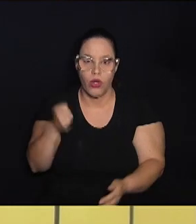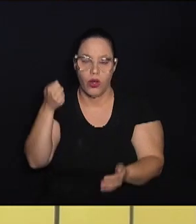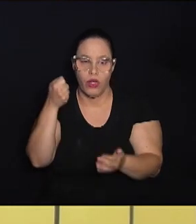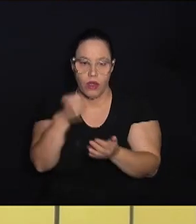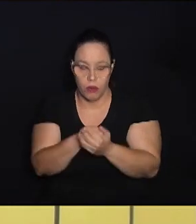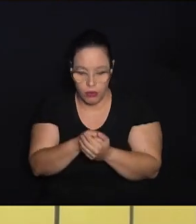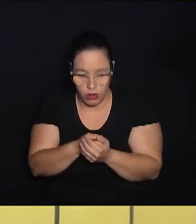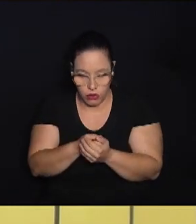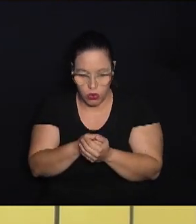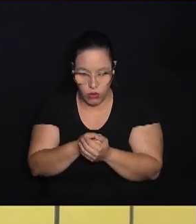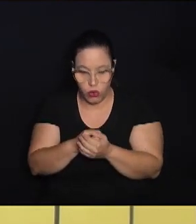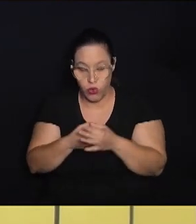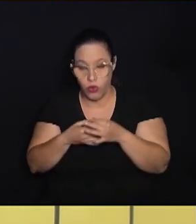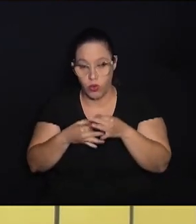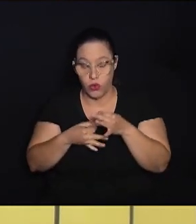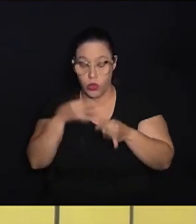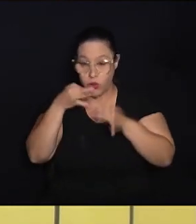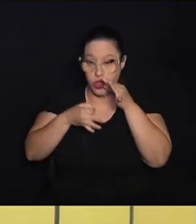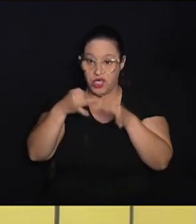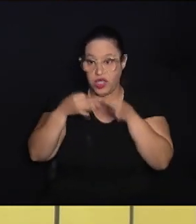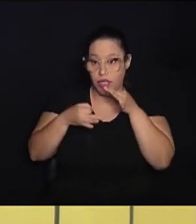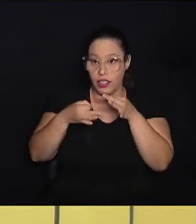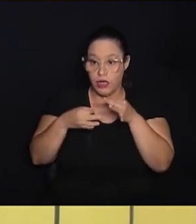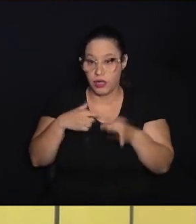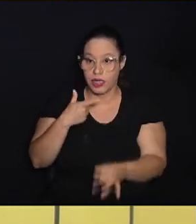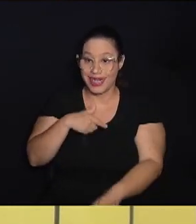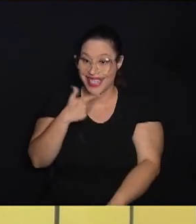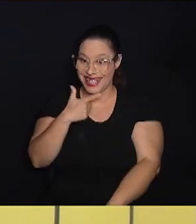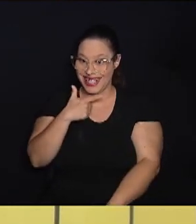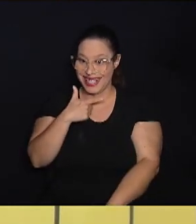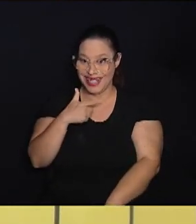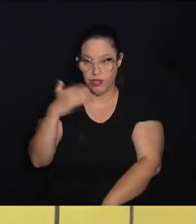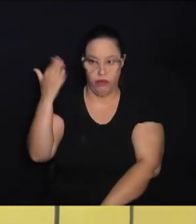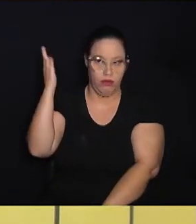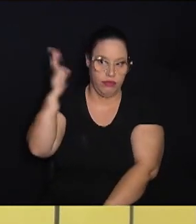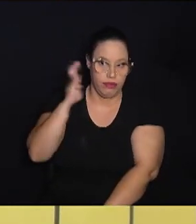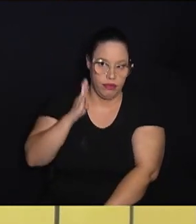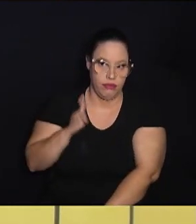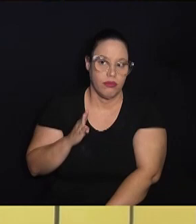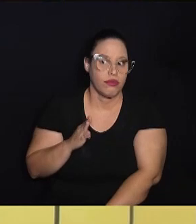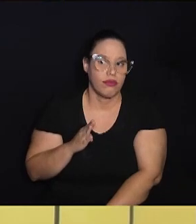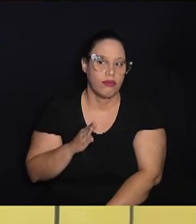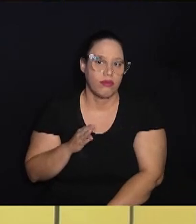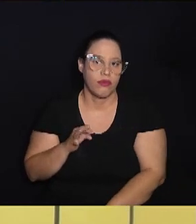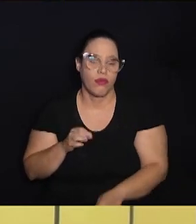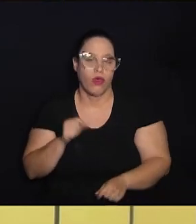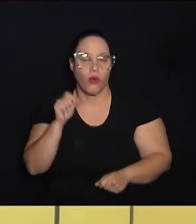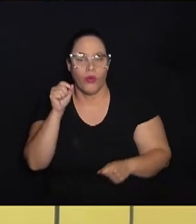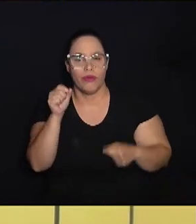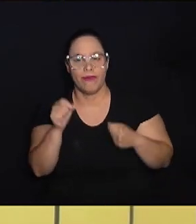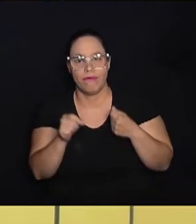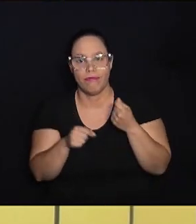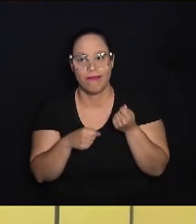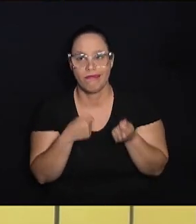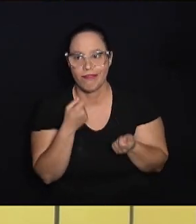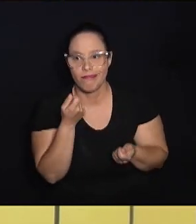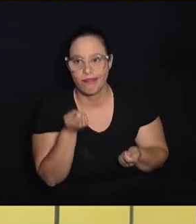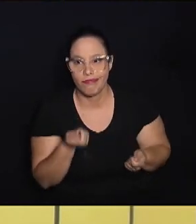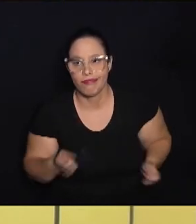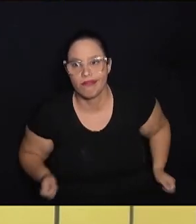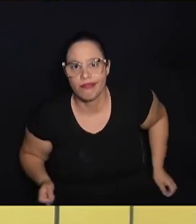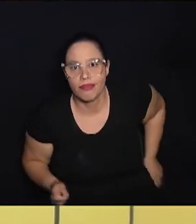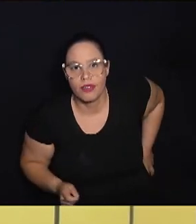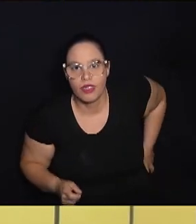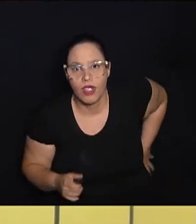crítico até pela nossa né até pelo nosso tipo de país né um país que tem questões você não o cara e que tá